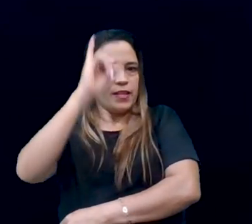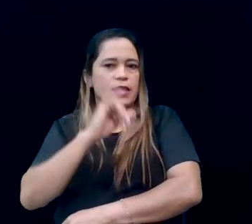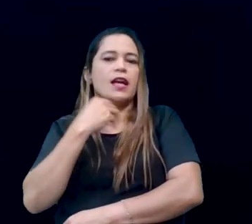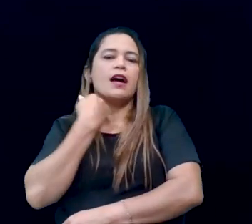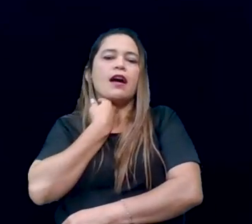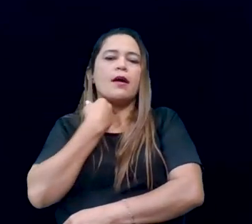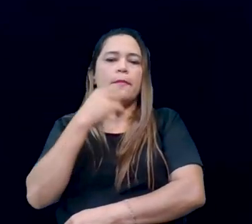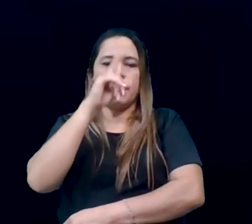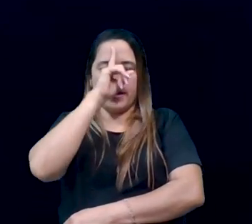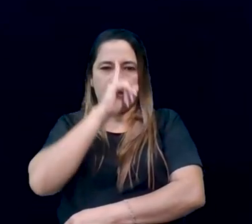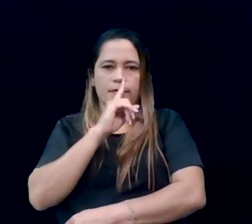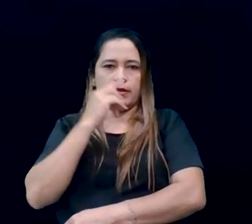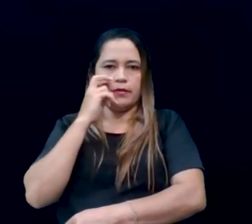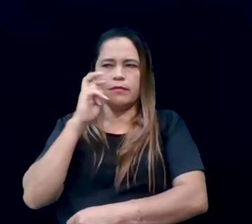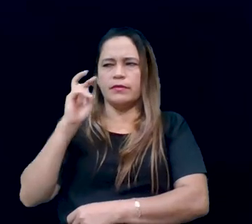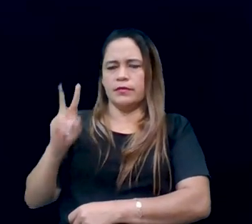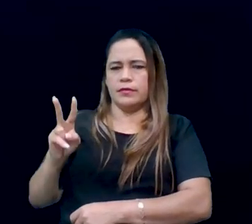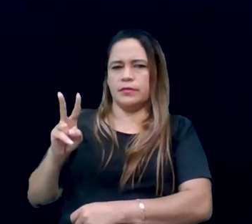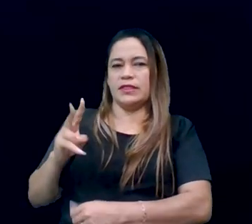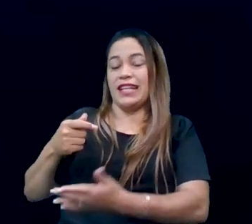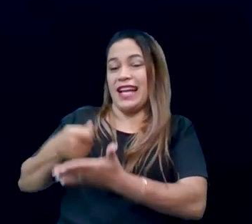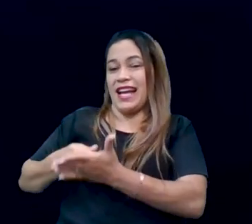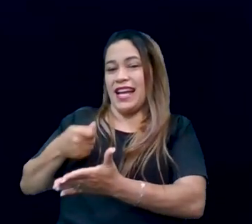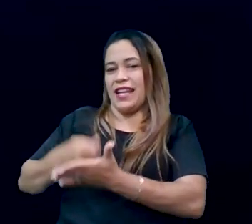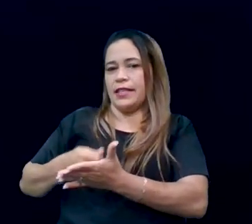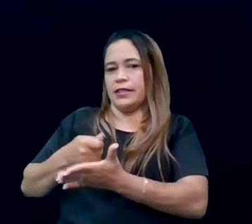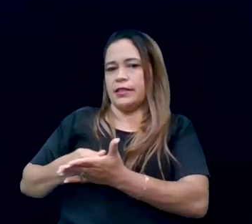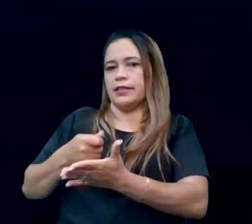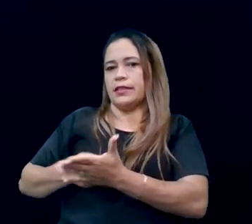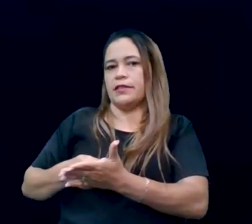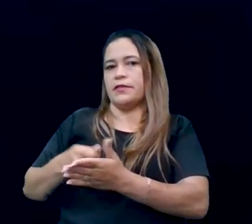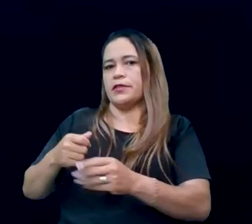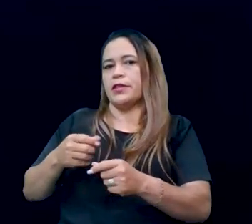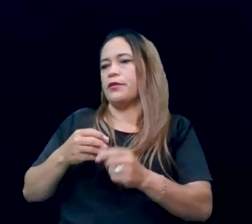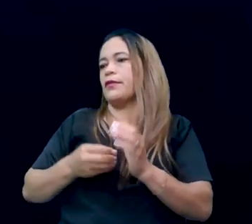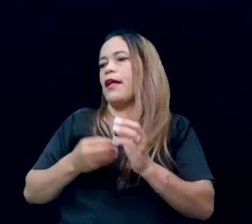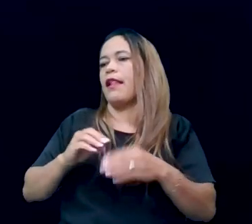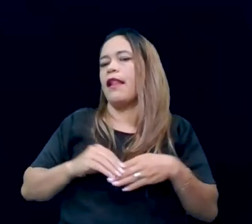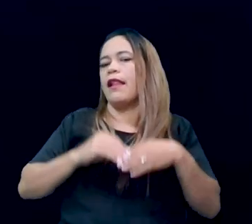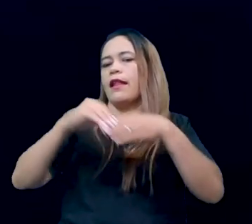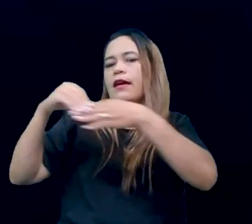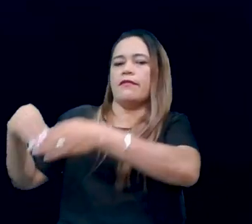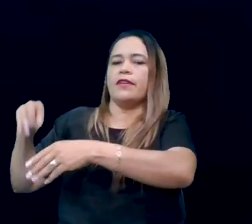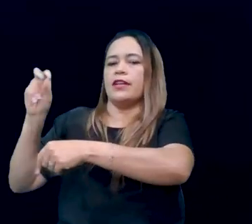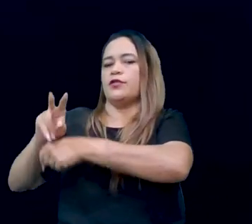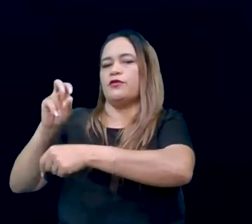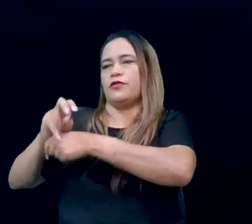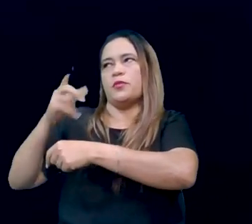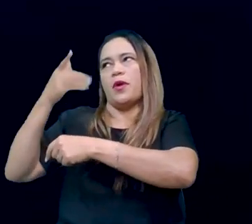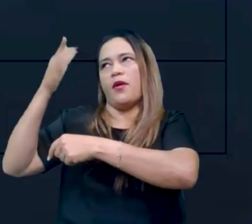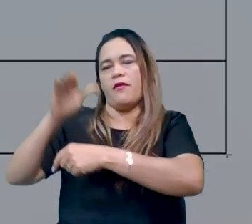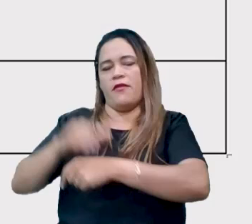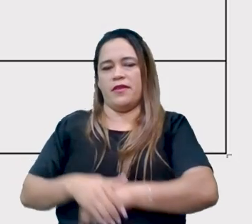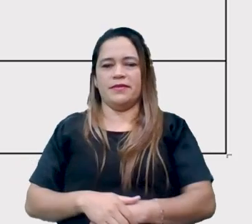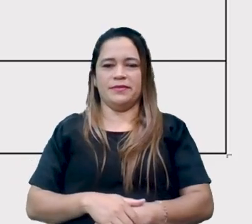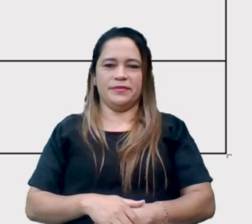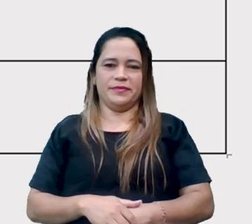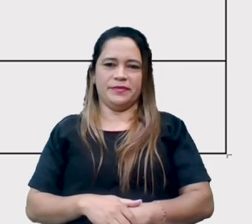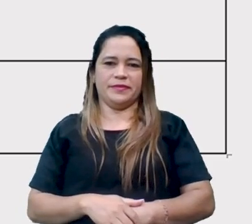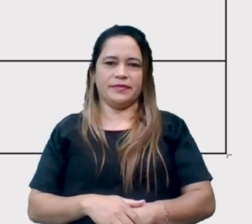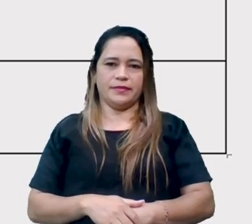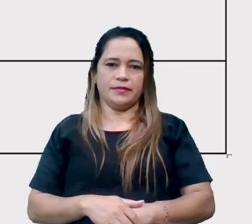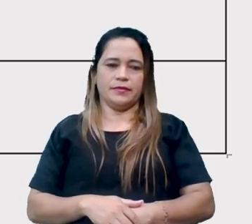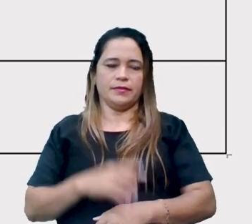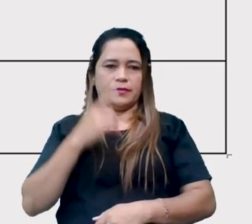que o país que você vai visitar tem de garantir que você não está carregando esse vírus para lá. Legal? Bora para a tela, vamos lá terminar as